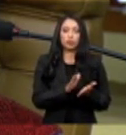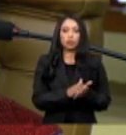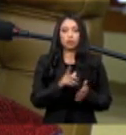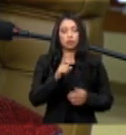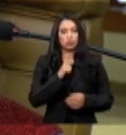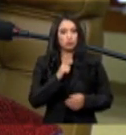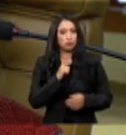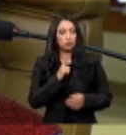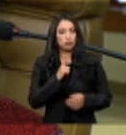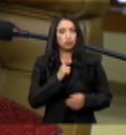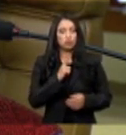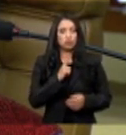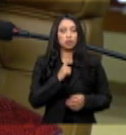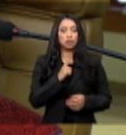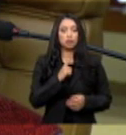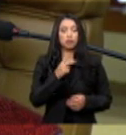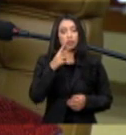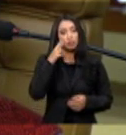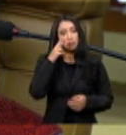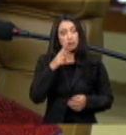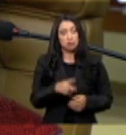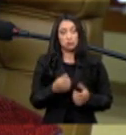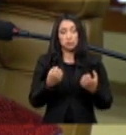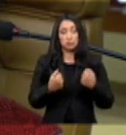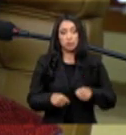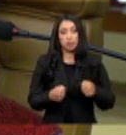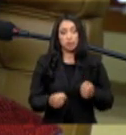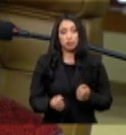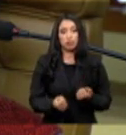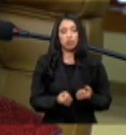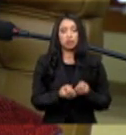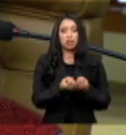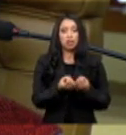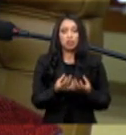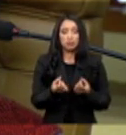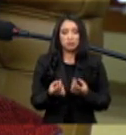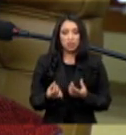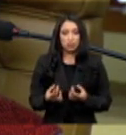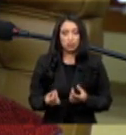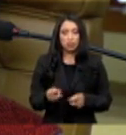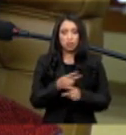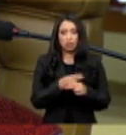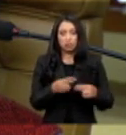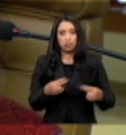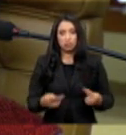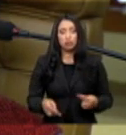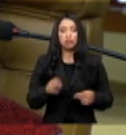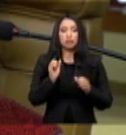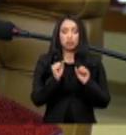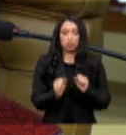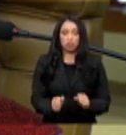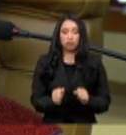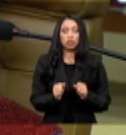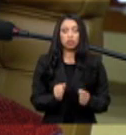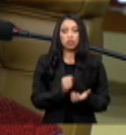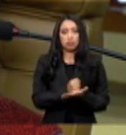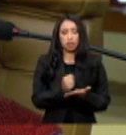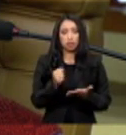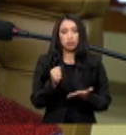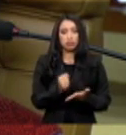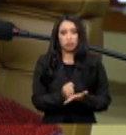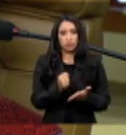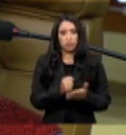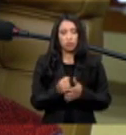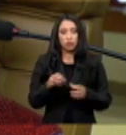dispor ou desfazer-se de bens imóveis, de bens móveis operacionais e não operacionais já transferidos ou que venham a integrar